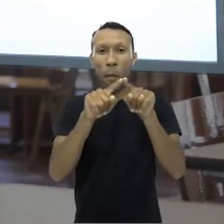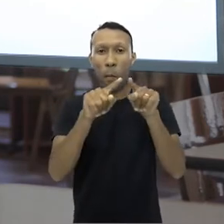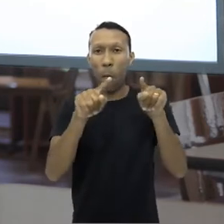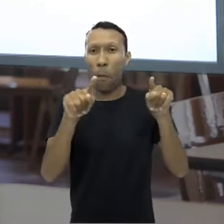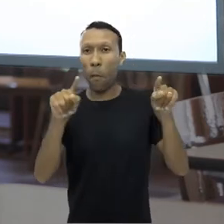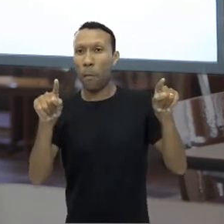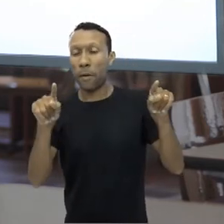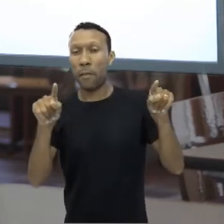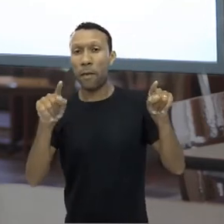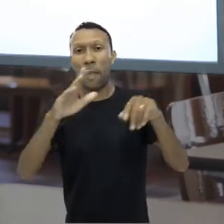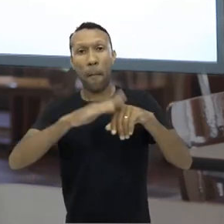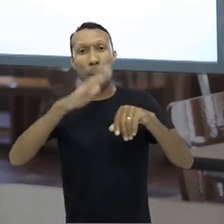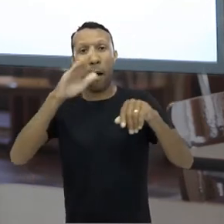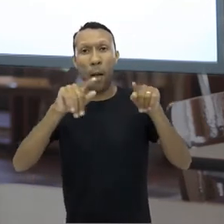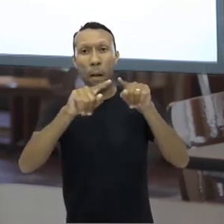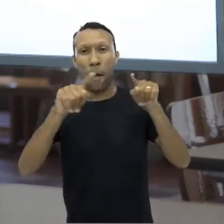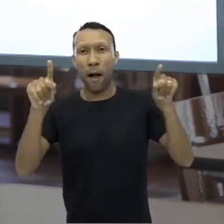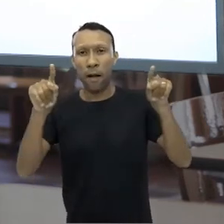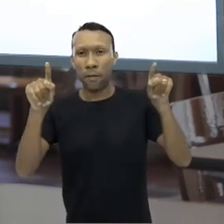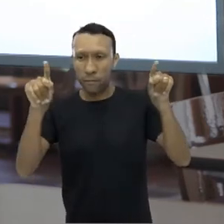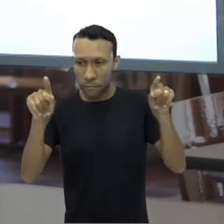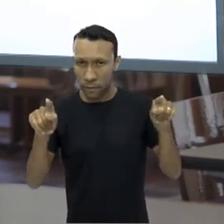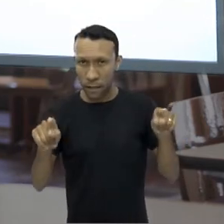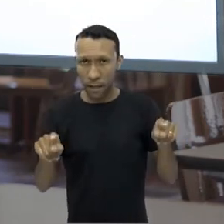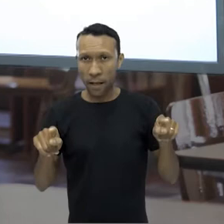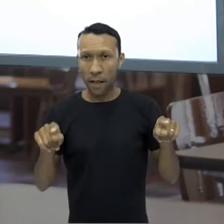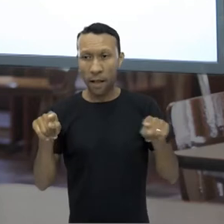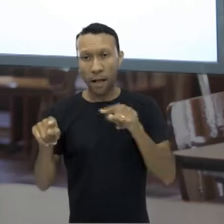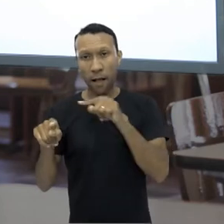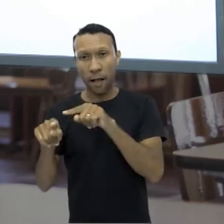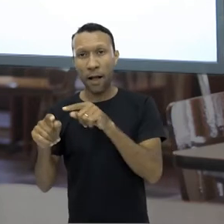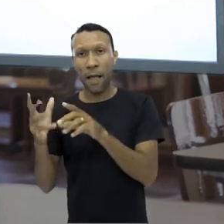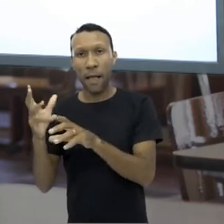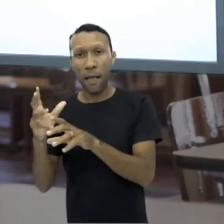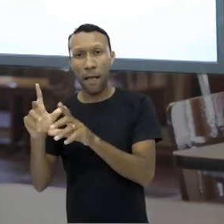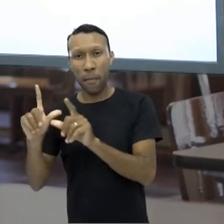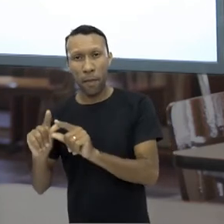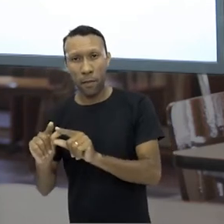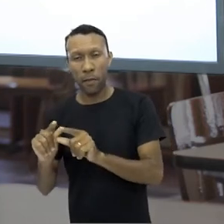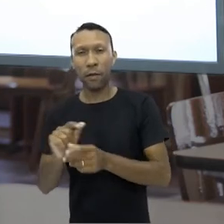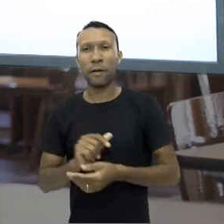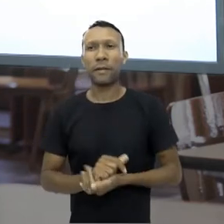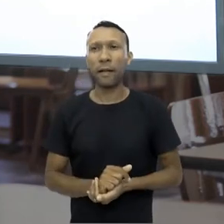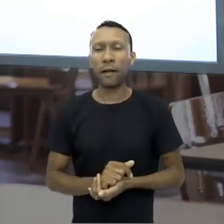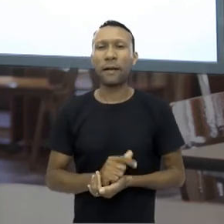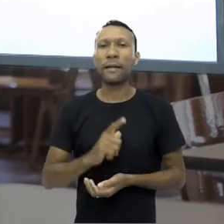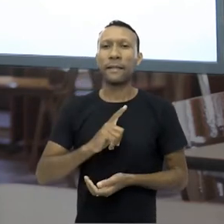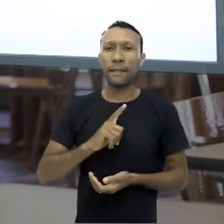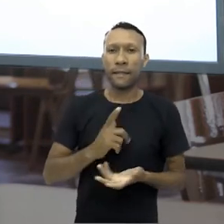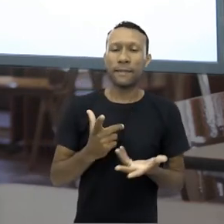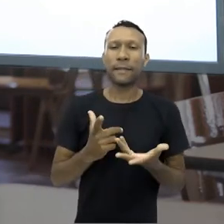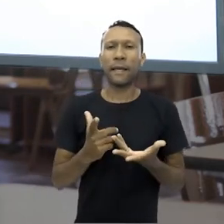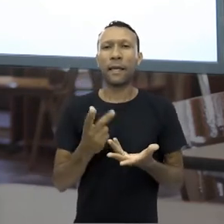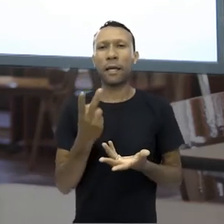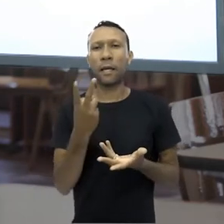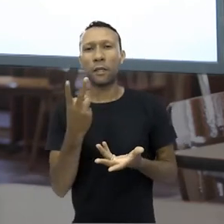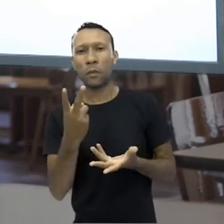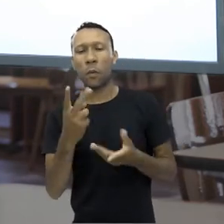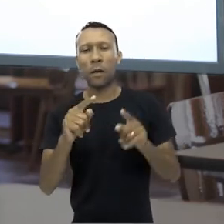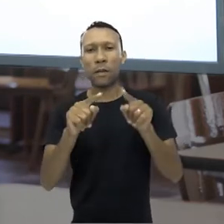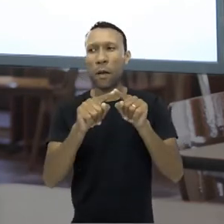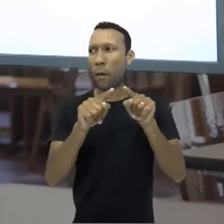sempre a maior medida, largura sempre a menor, tá certo? Aí a gente falou, bidimensional são duas